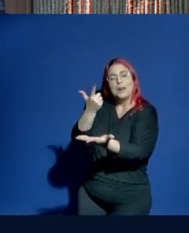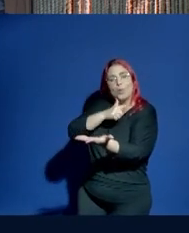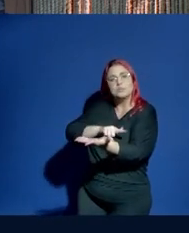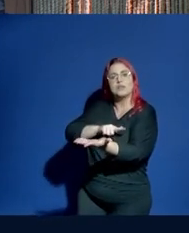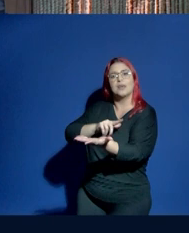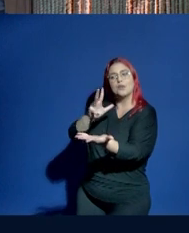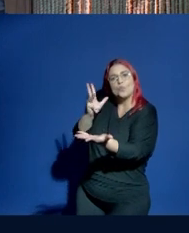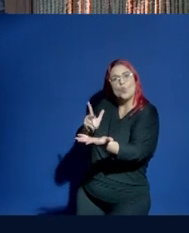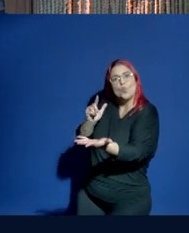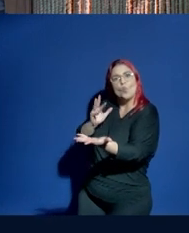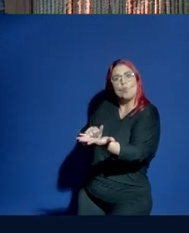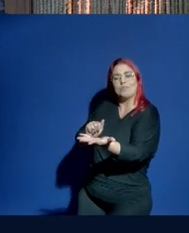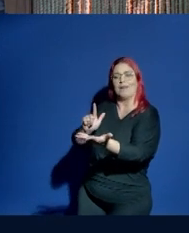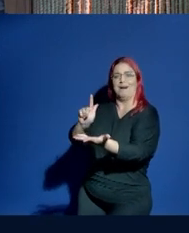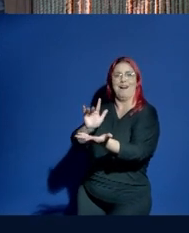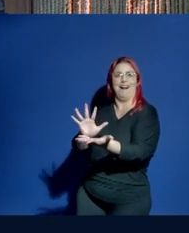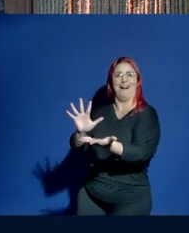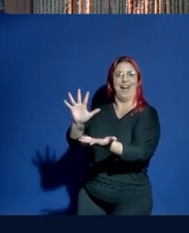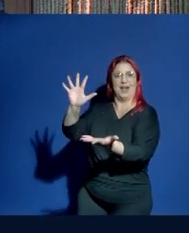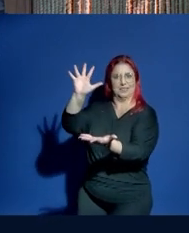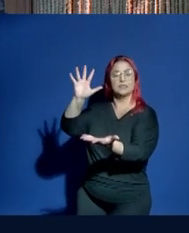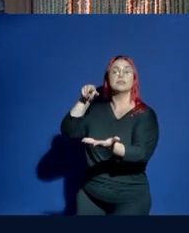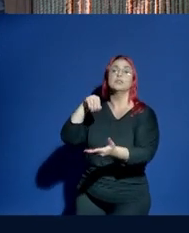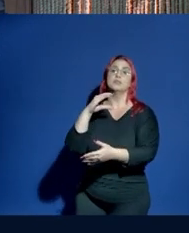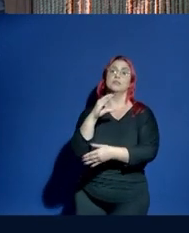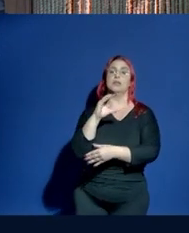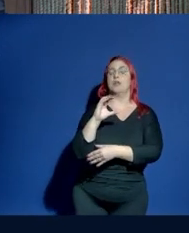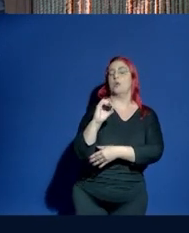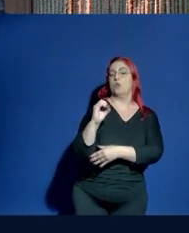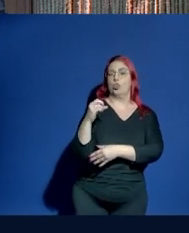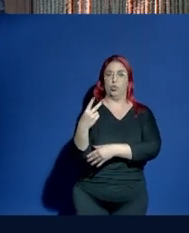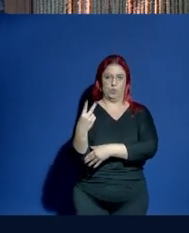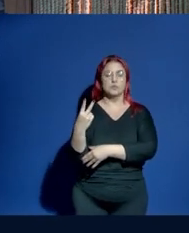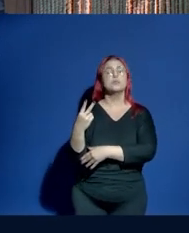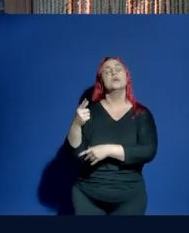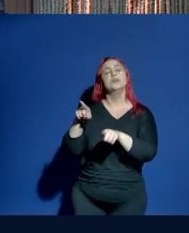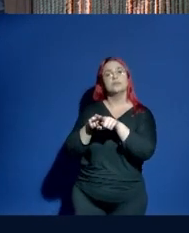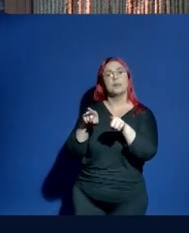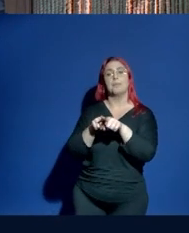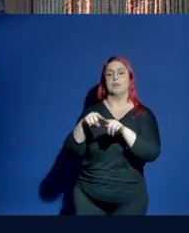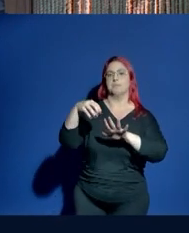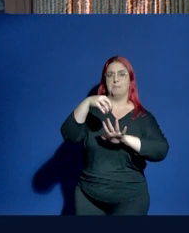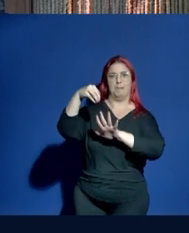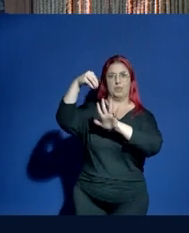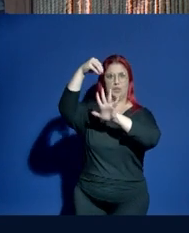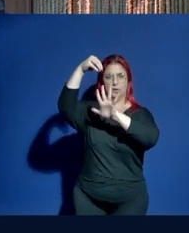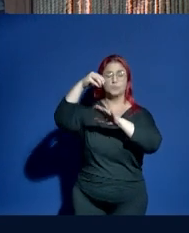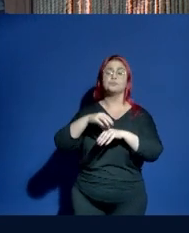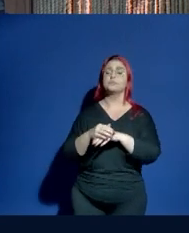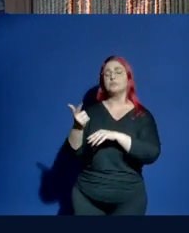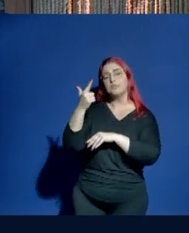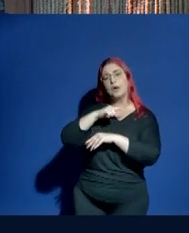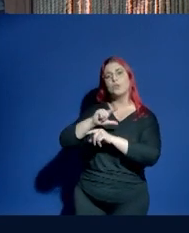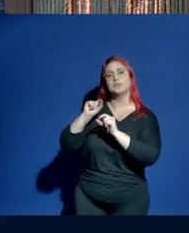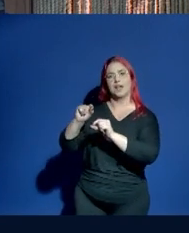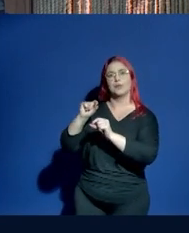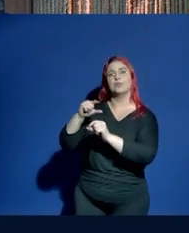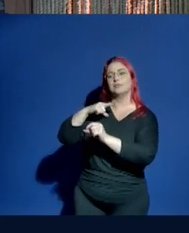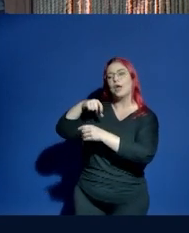que é basicamente 45% do co250 de metano a gente leva para uma planta de biometização